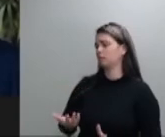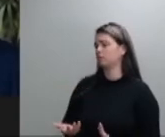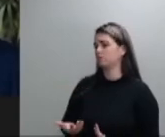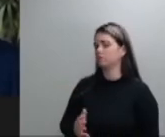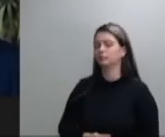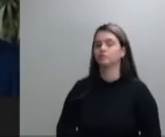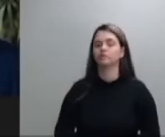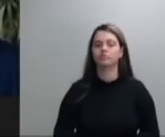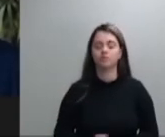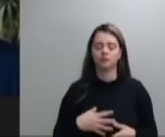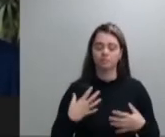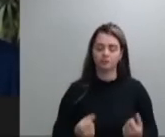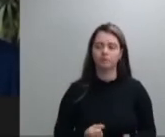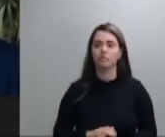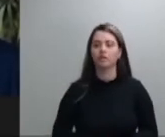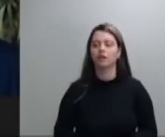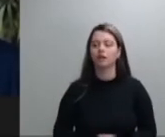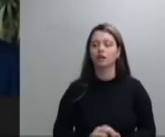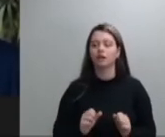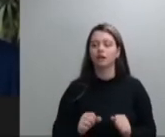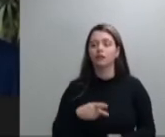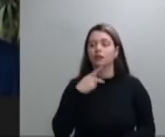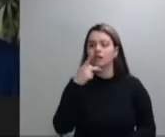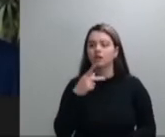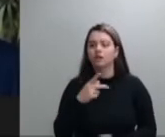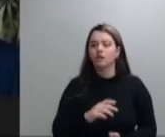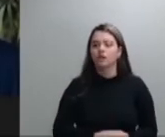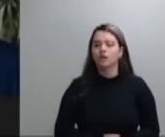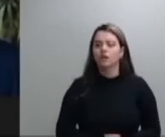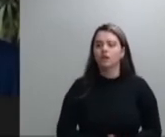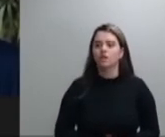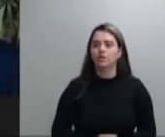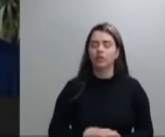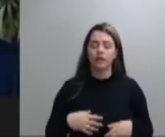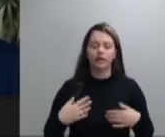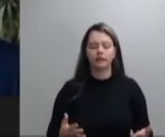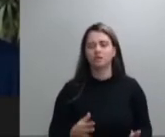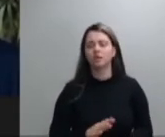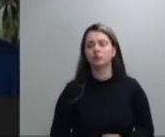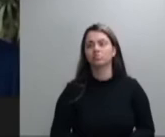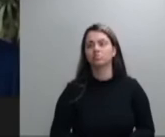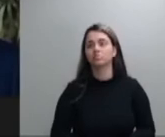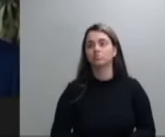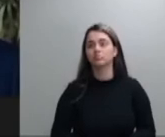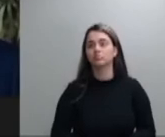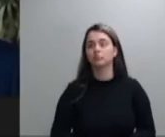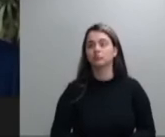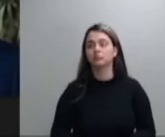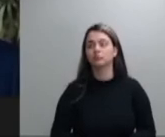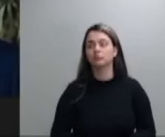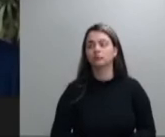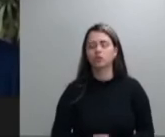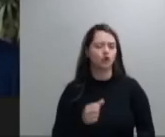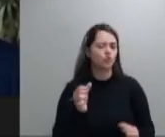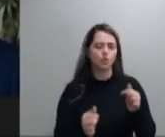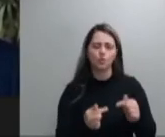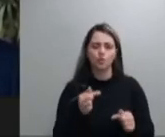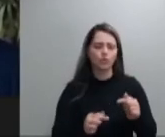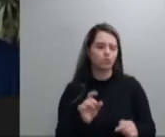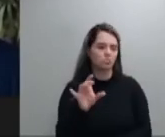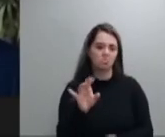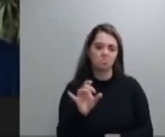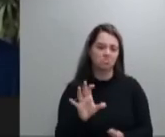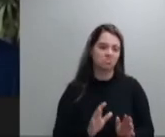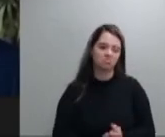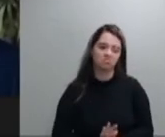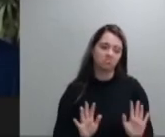palavra então eu prefiro na hora do voto tá bom então tá não estamos votando não estamos só discutindo a questão da competência